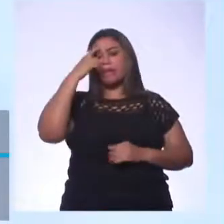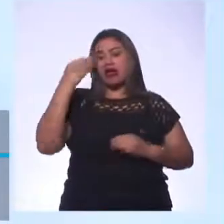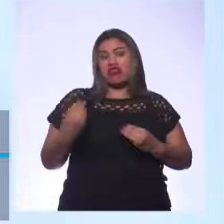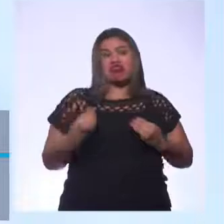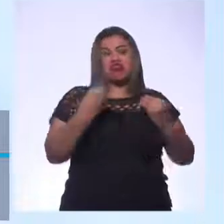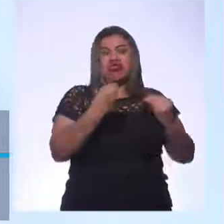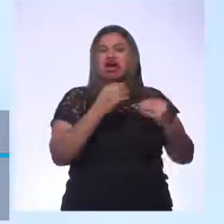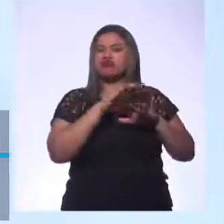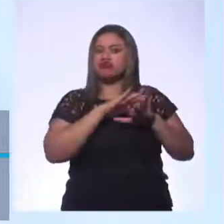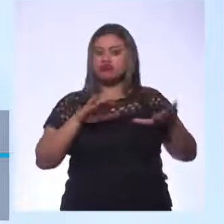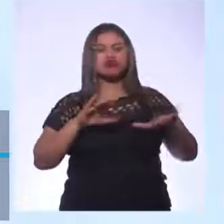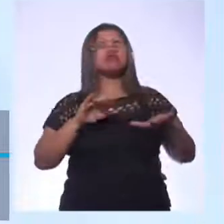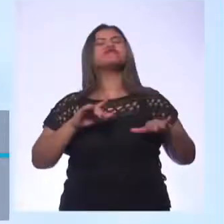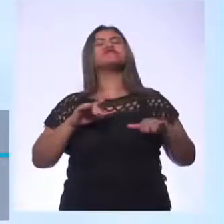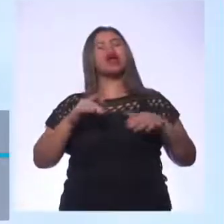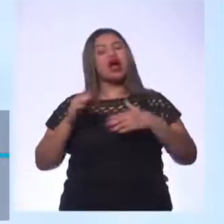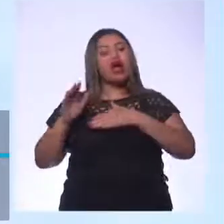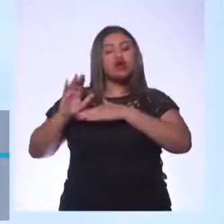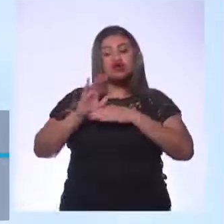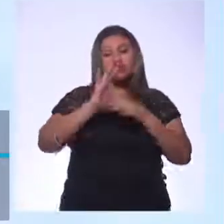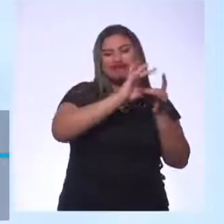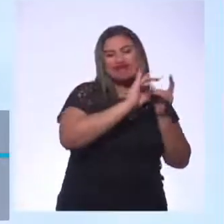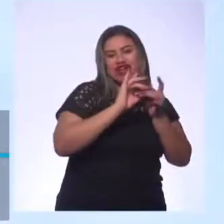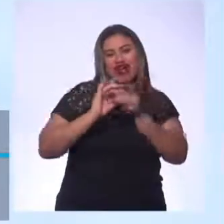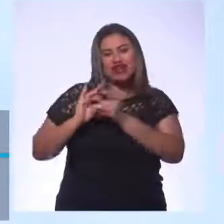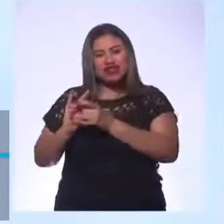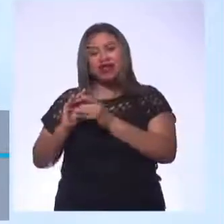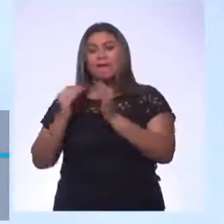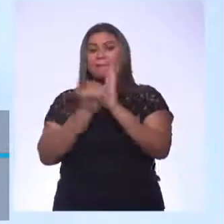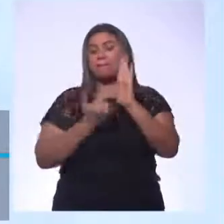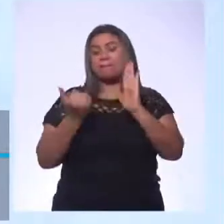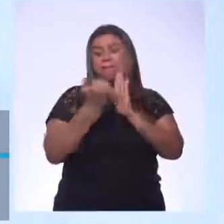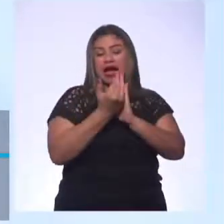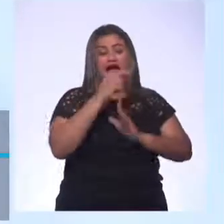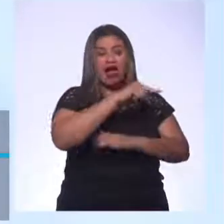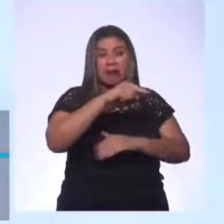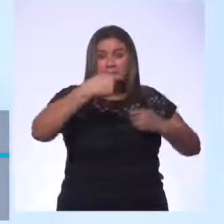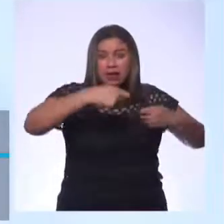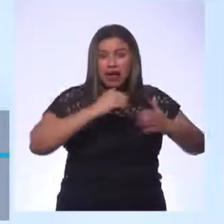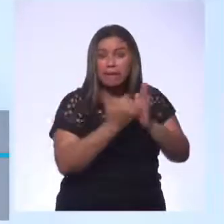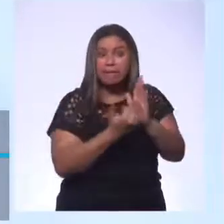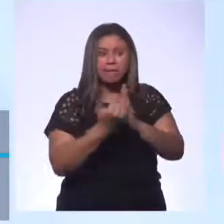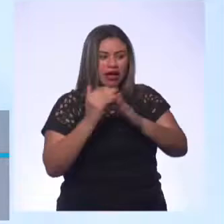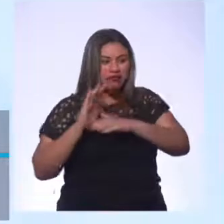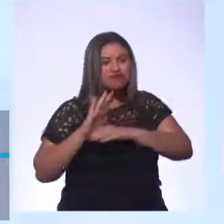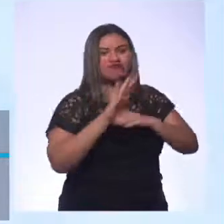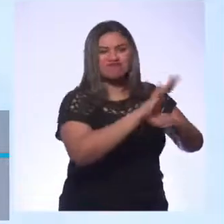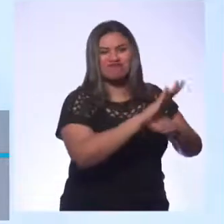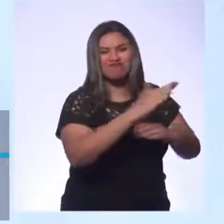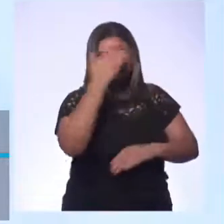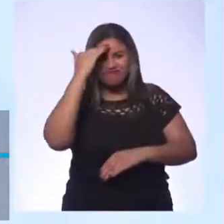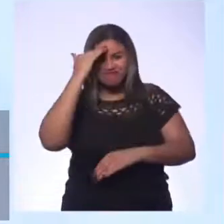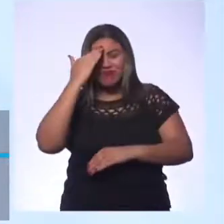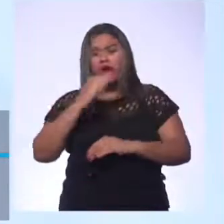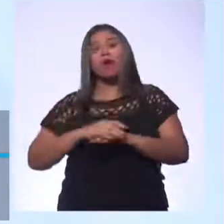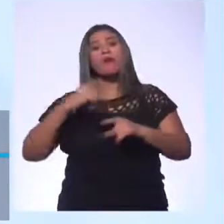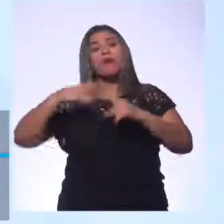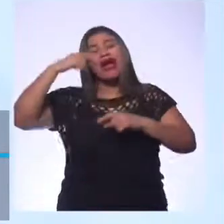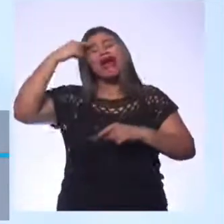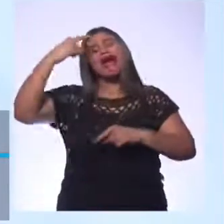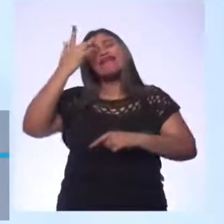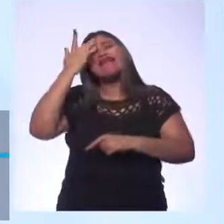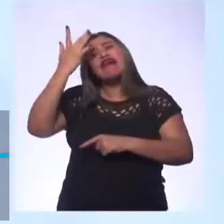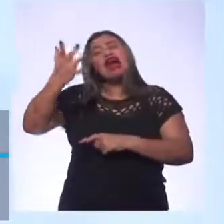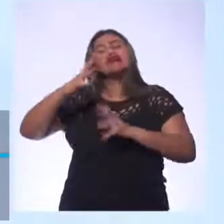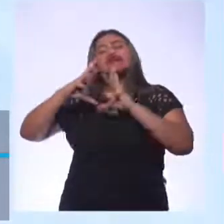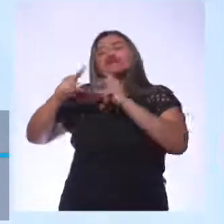recurso, oferecer condições, oferecer sempre mais para quem precisa de mais. Né? Porque é muito fácil eu já ter todos